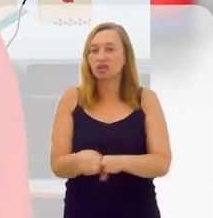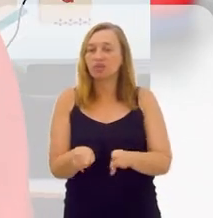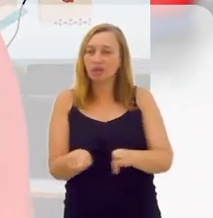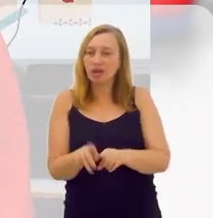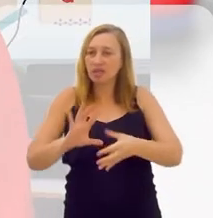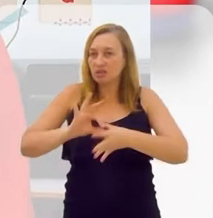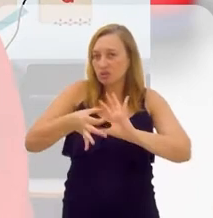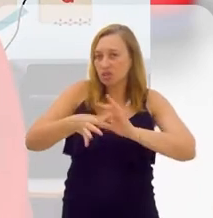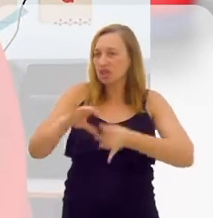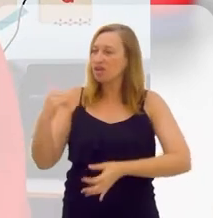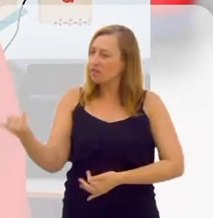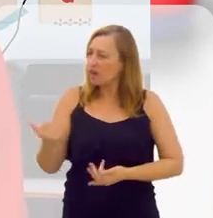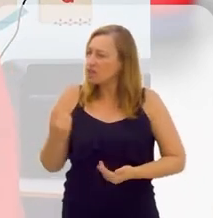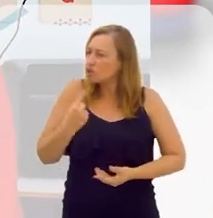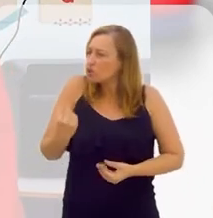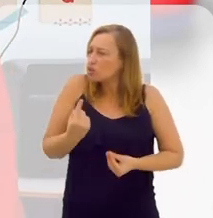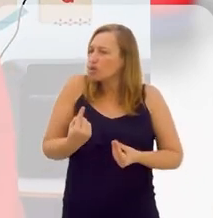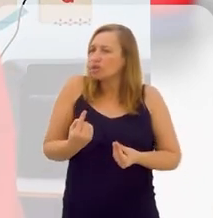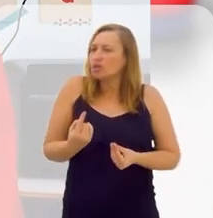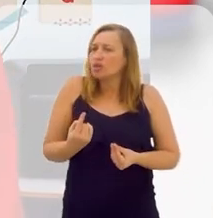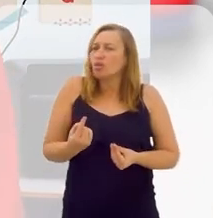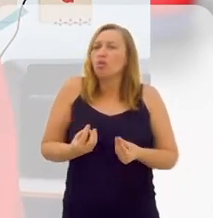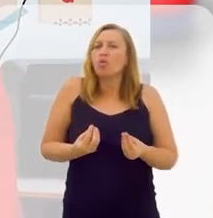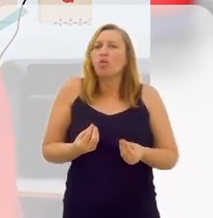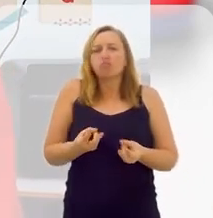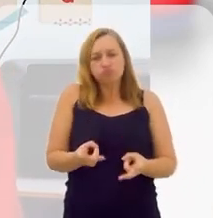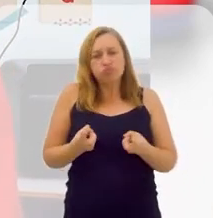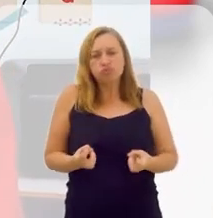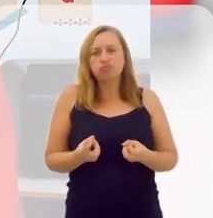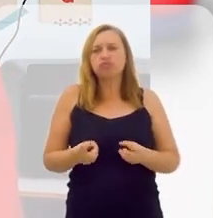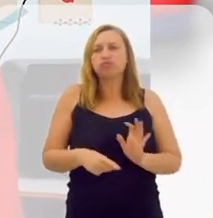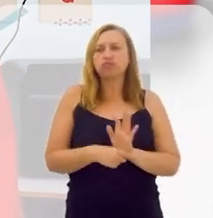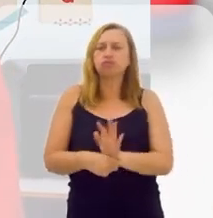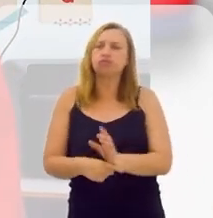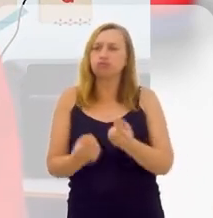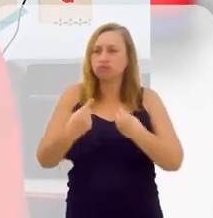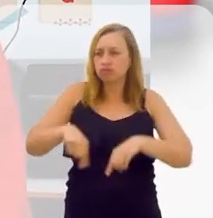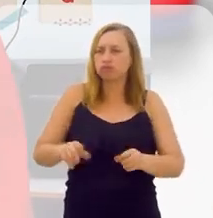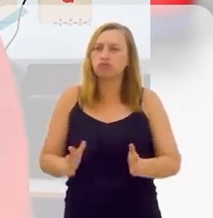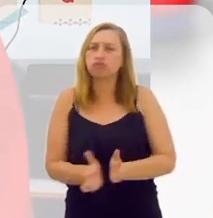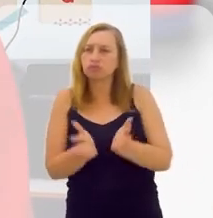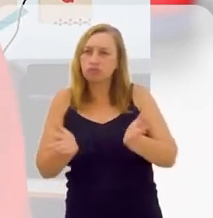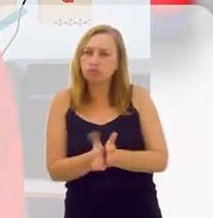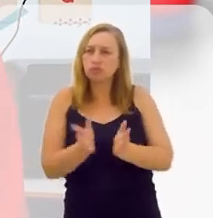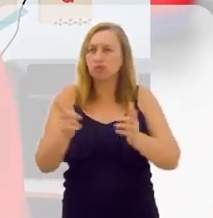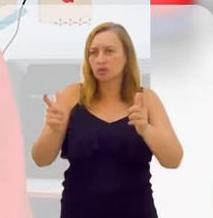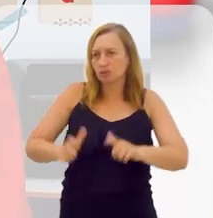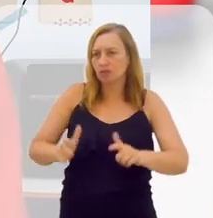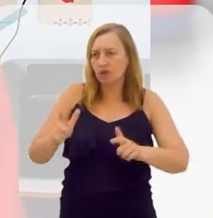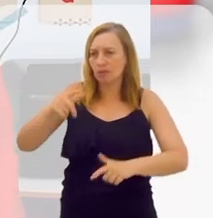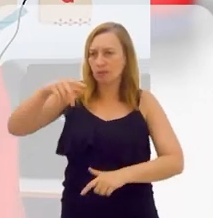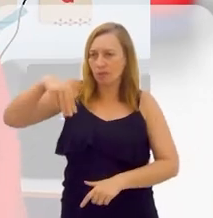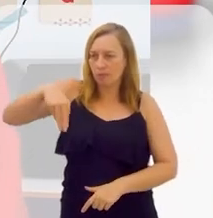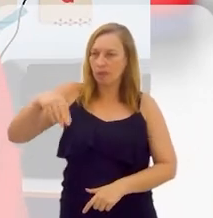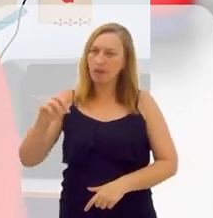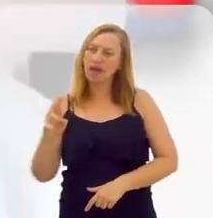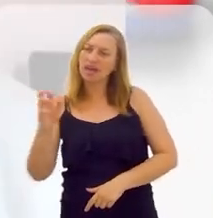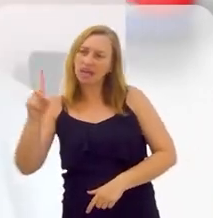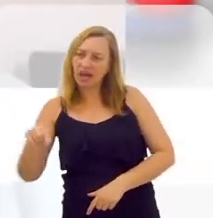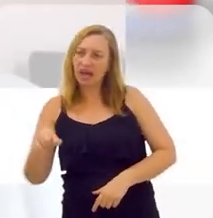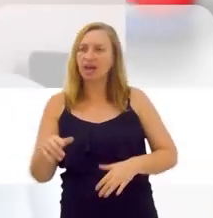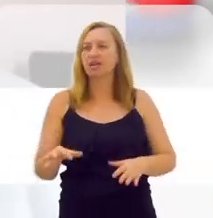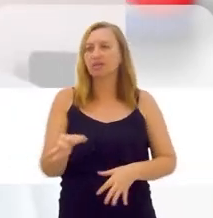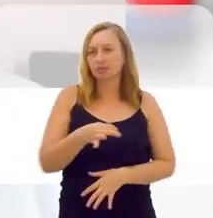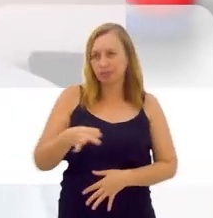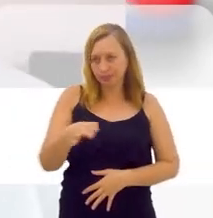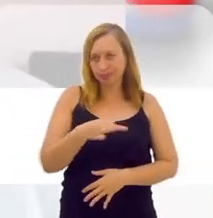Queria que você falasse pra gente como que você percebe, né, se a moeda também ajuda no combate à pobreza aí na região de Maricá. A